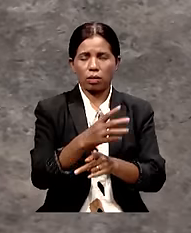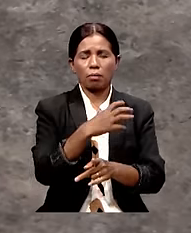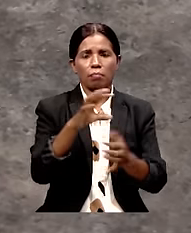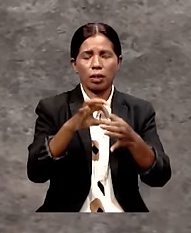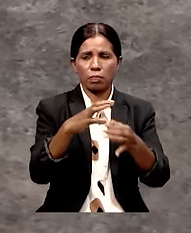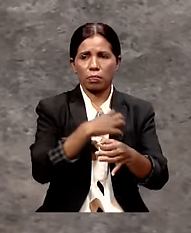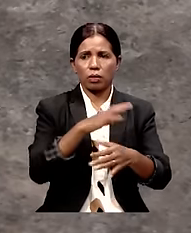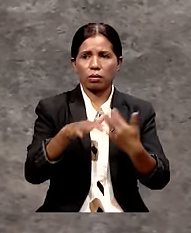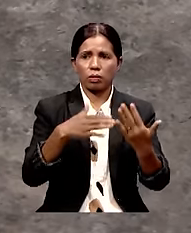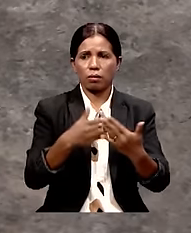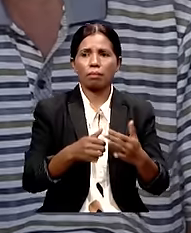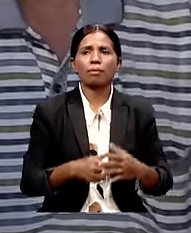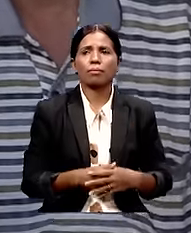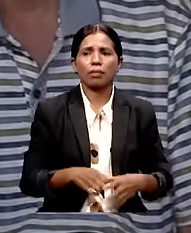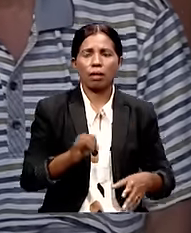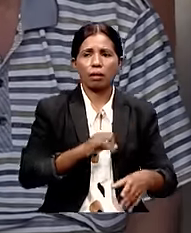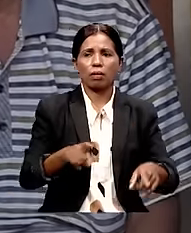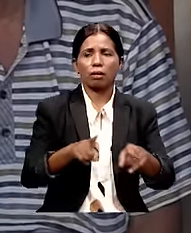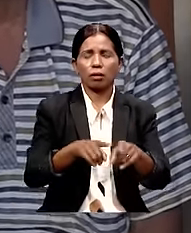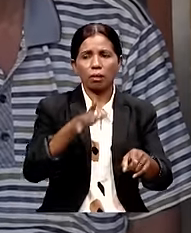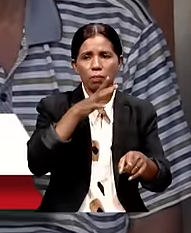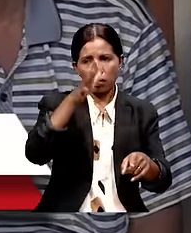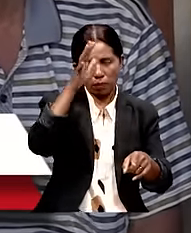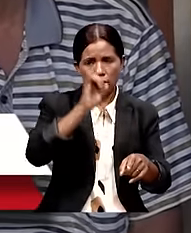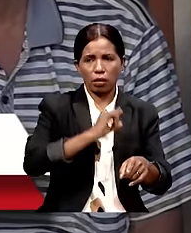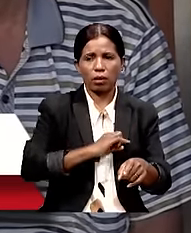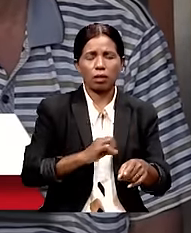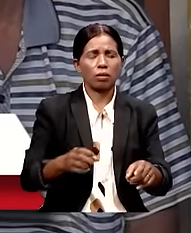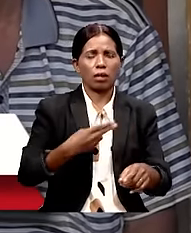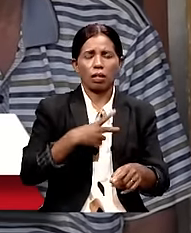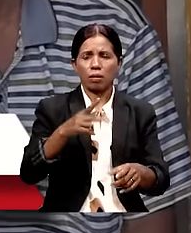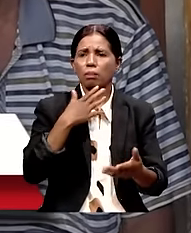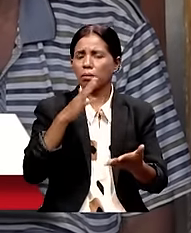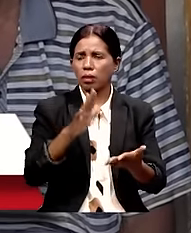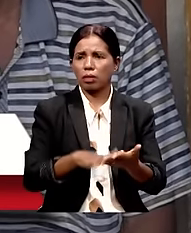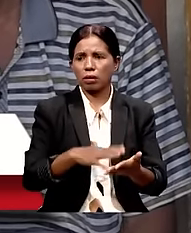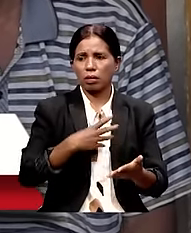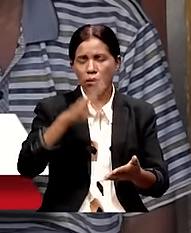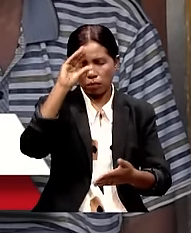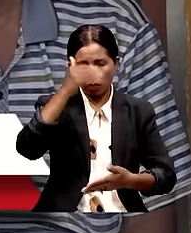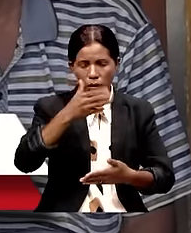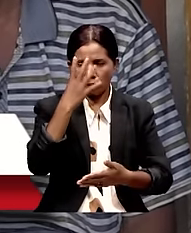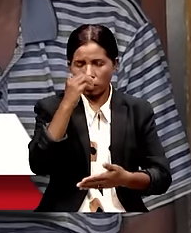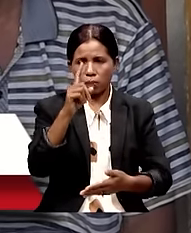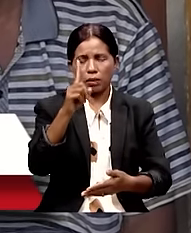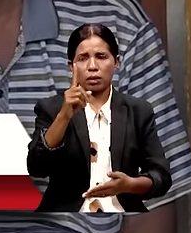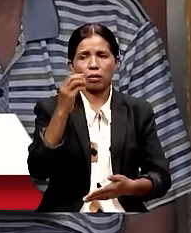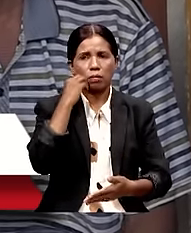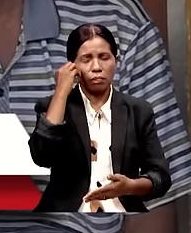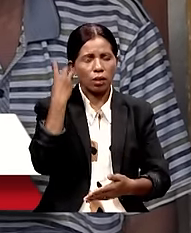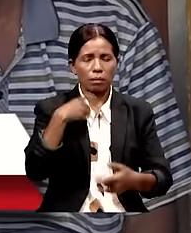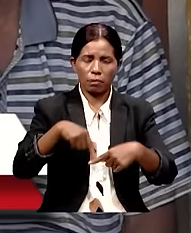rehansane. Hawa senhora, e nama, haula simu, o ato a SAE da SAE. Tama anuane, toma mesa que ele umalarang. Ami